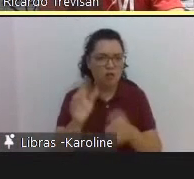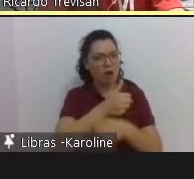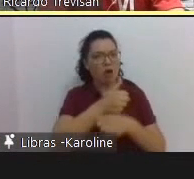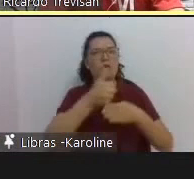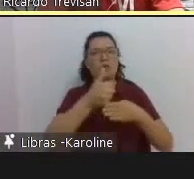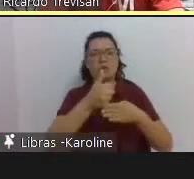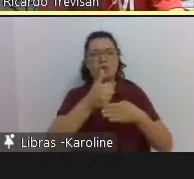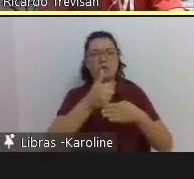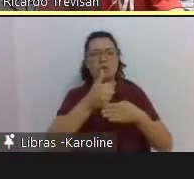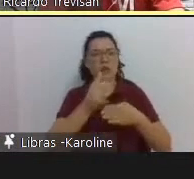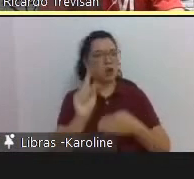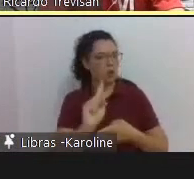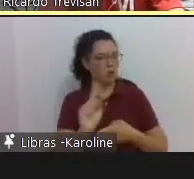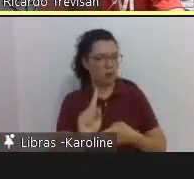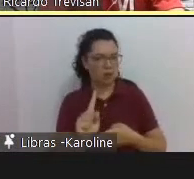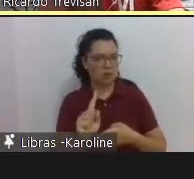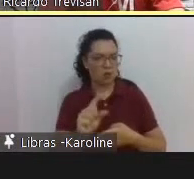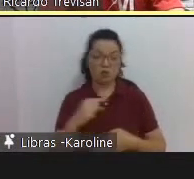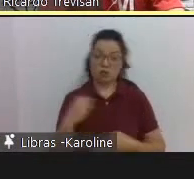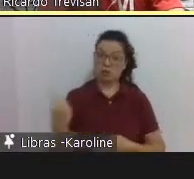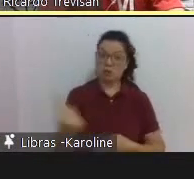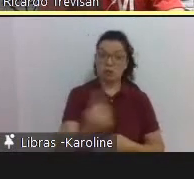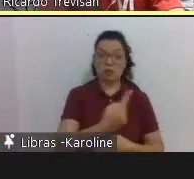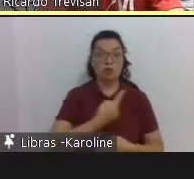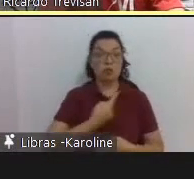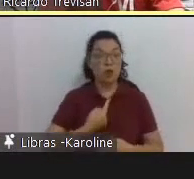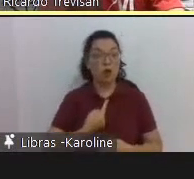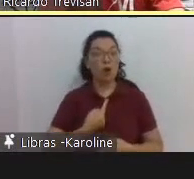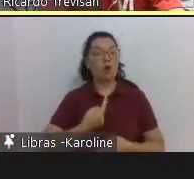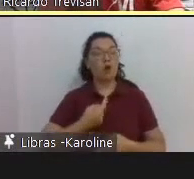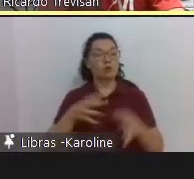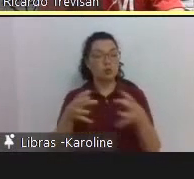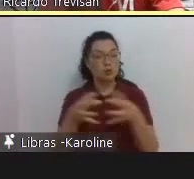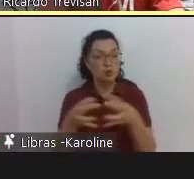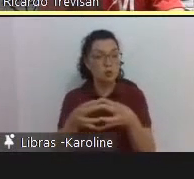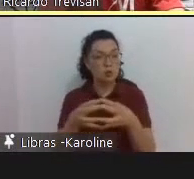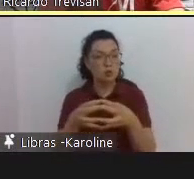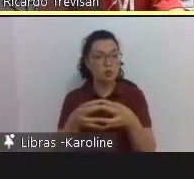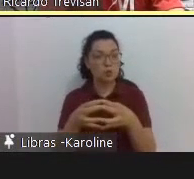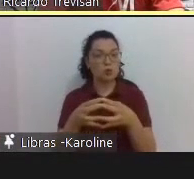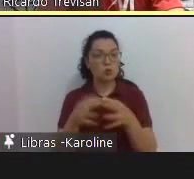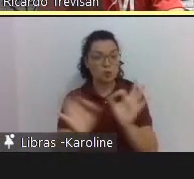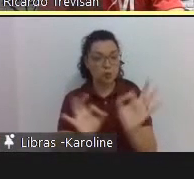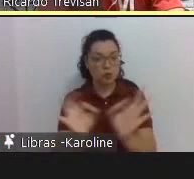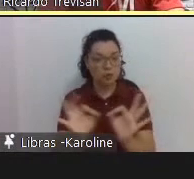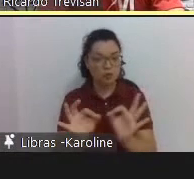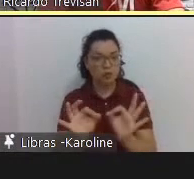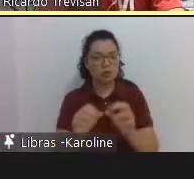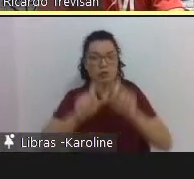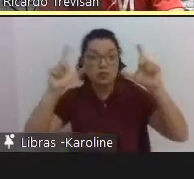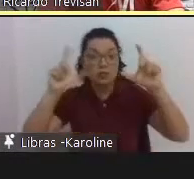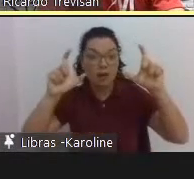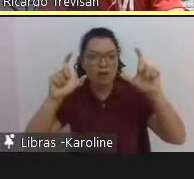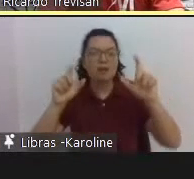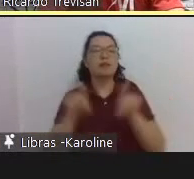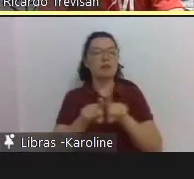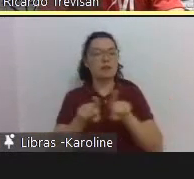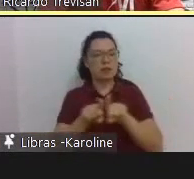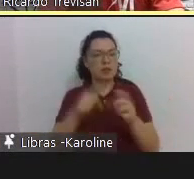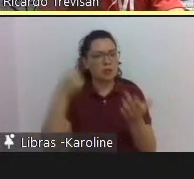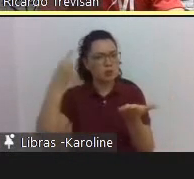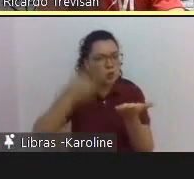A diretoria da ANPARC está alerta e atenta e fará isso brevemente. Temos esse compromisso com a nossa